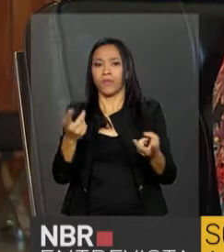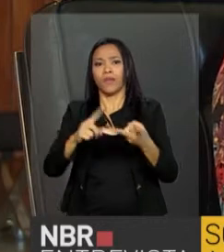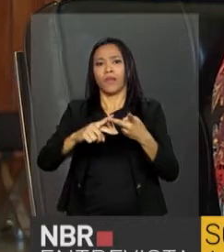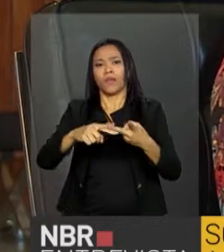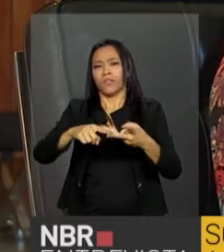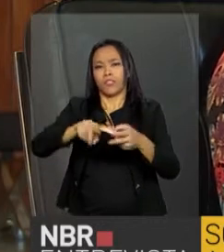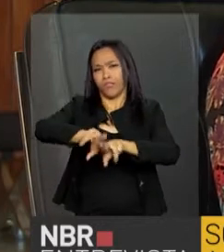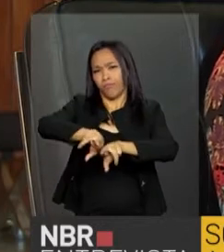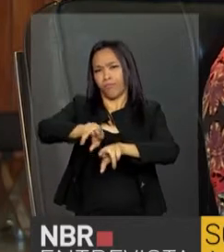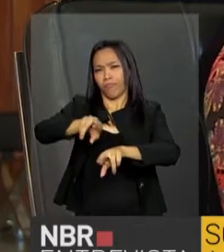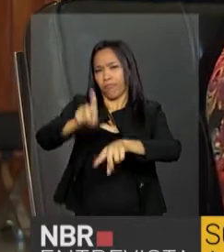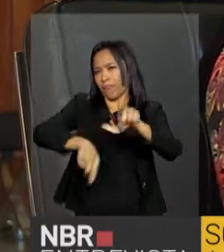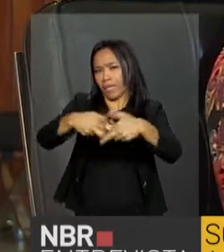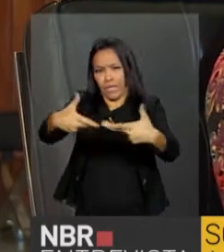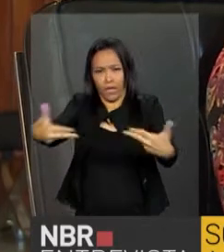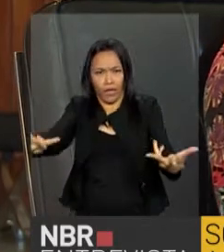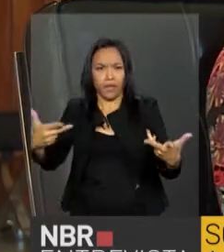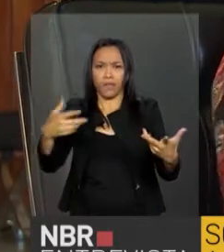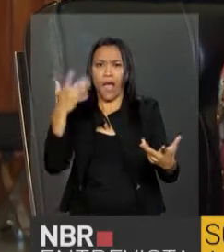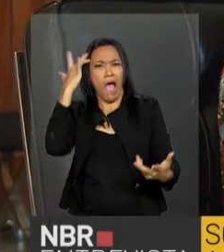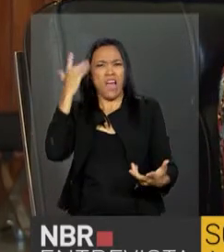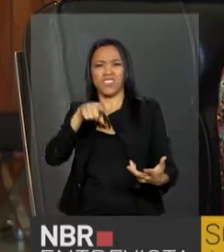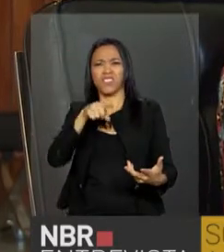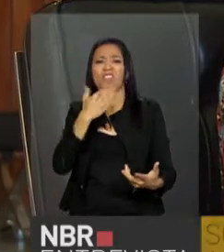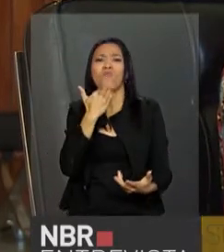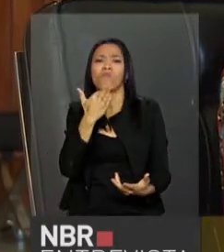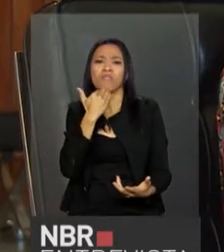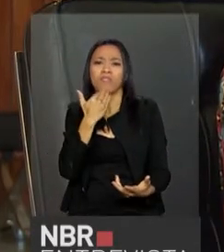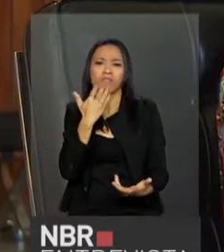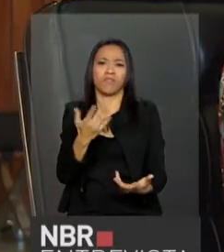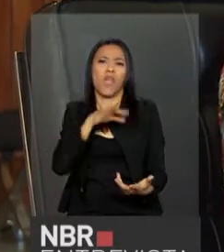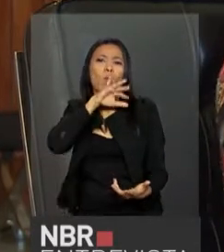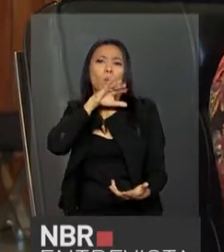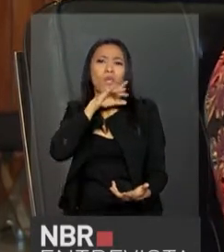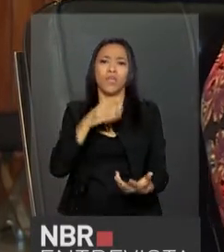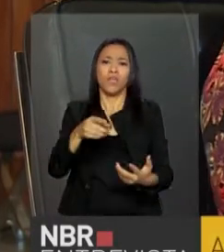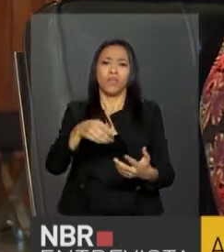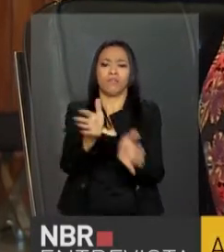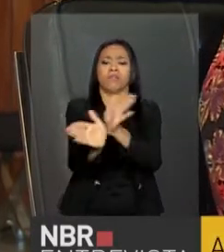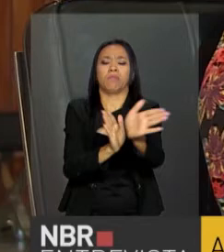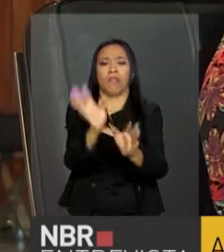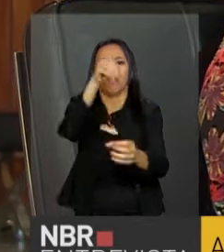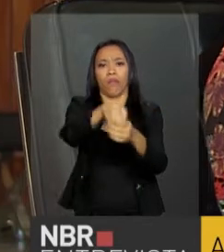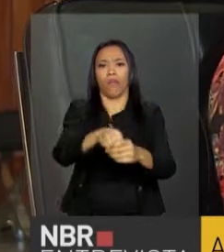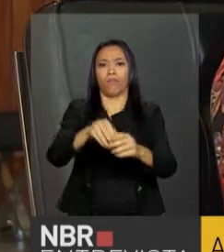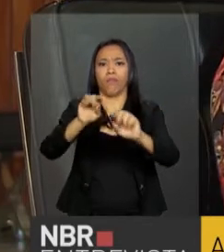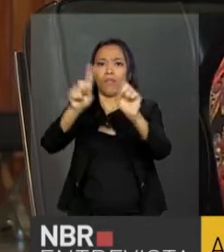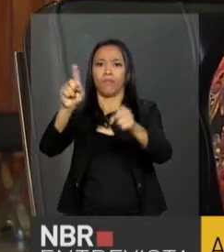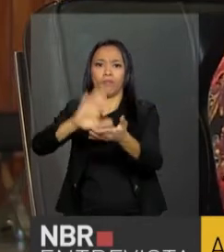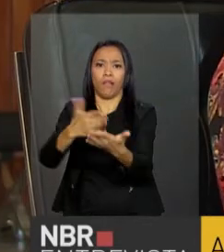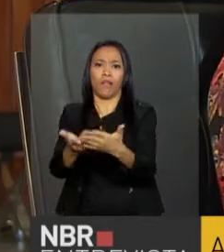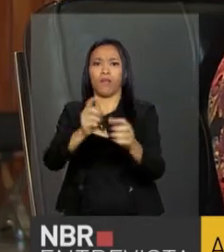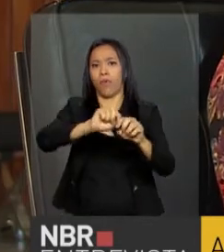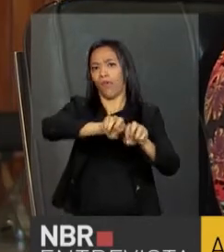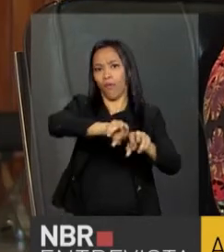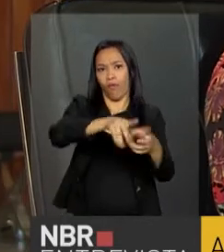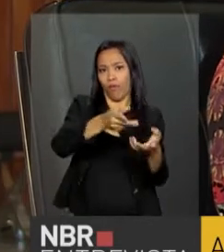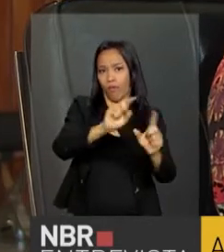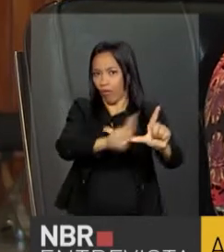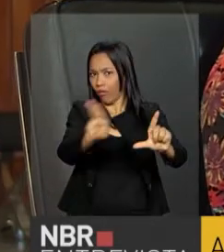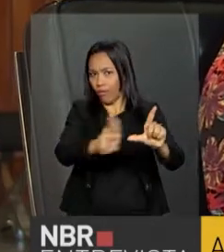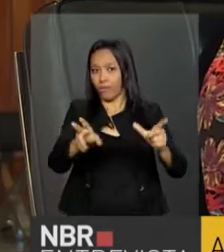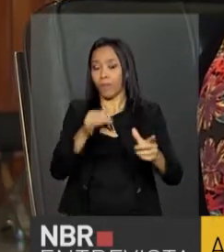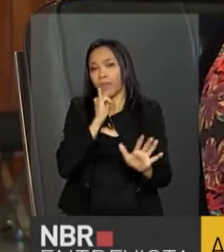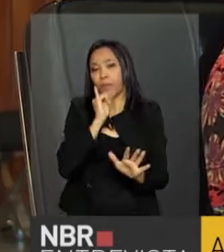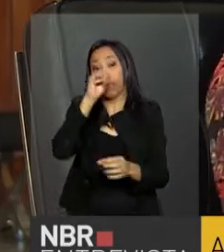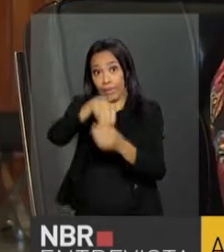produtores, que acham que aquilo vai estragar a sua produção. No teatro, por exemplo, acham que